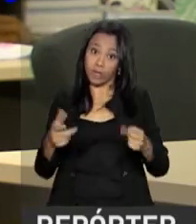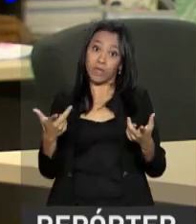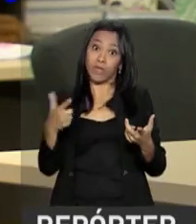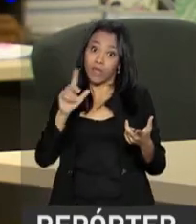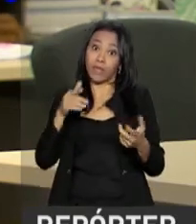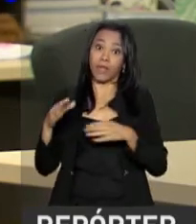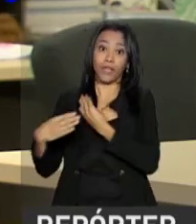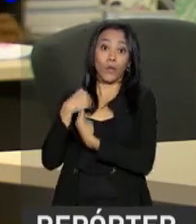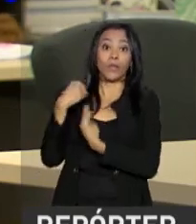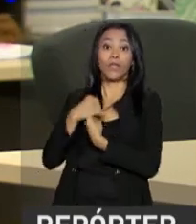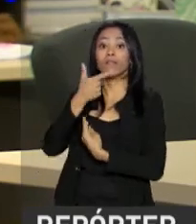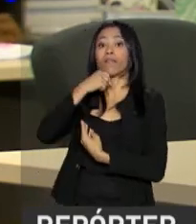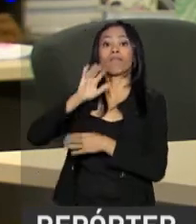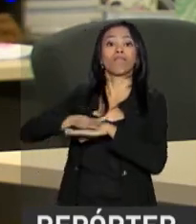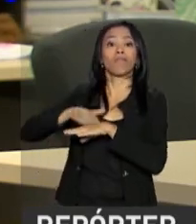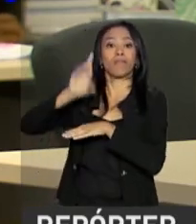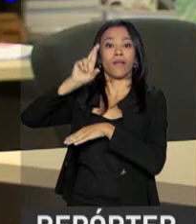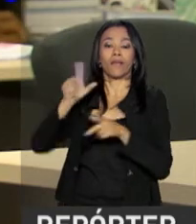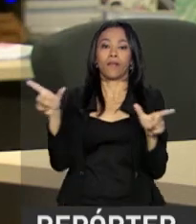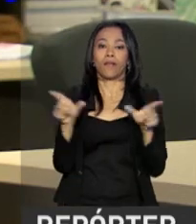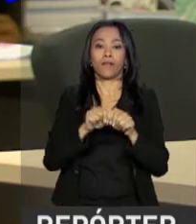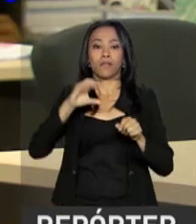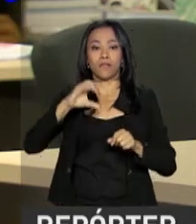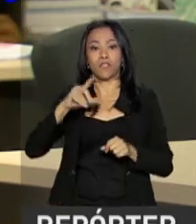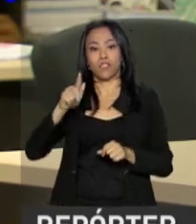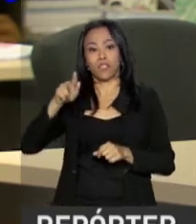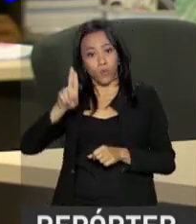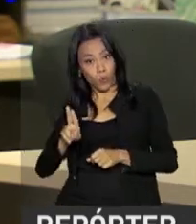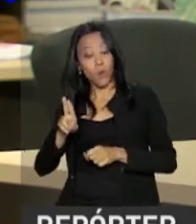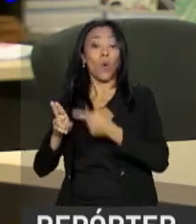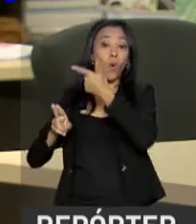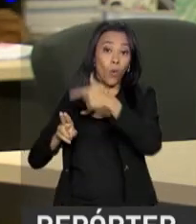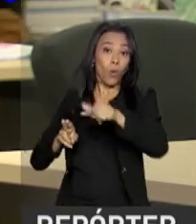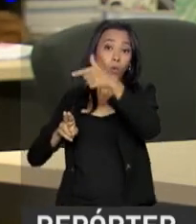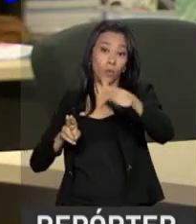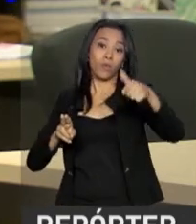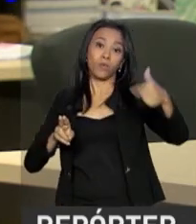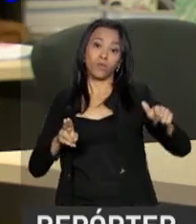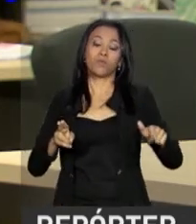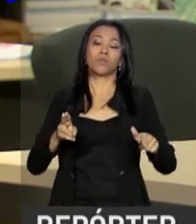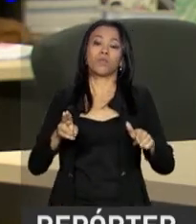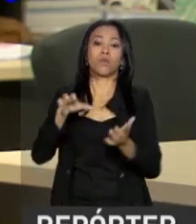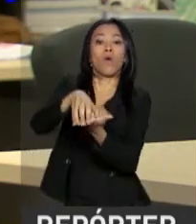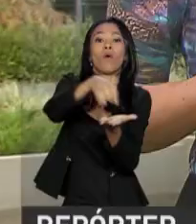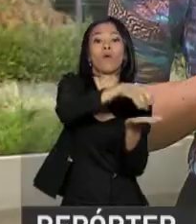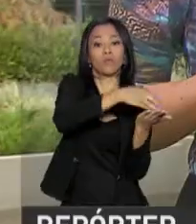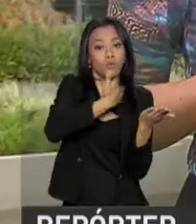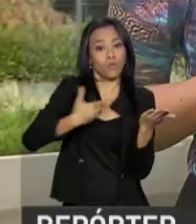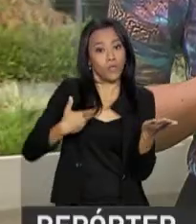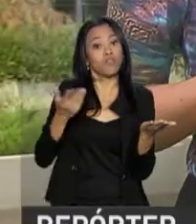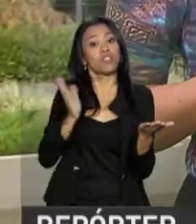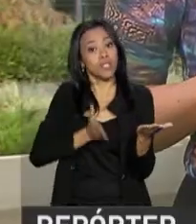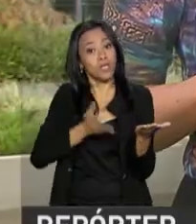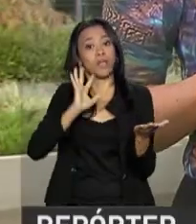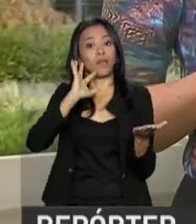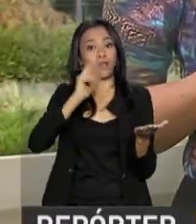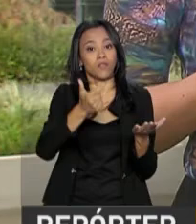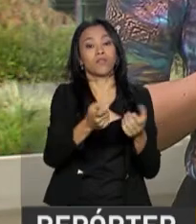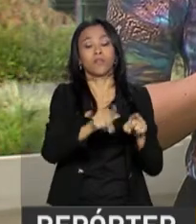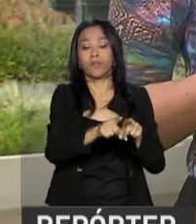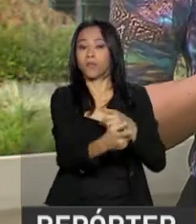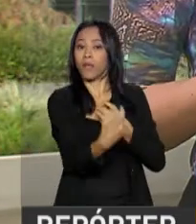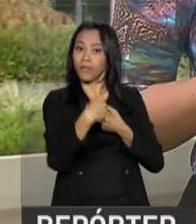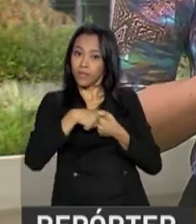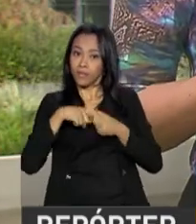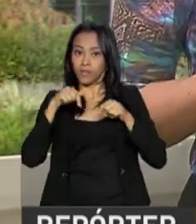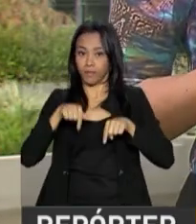e assim como o ministério da justiça outros órgãos já estão caminhando pra resolveu ouvir a novidade vai trazer mais credibilidade